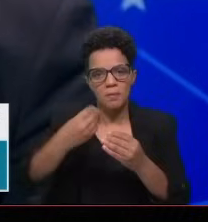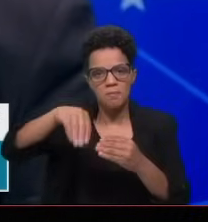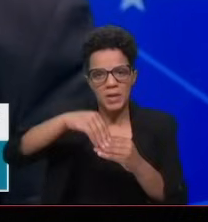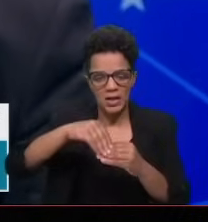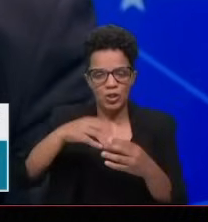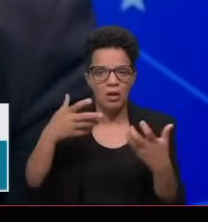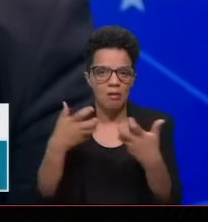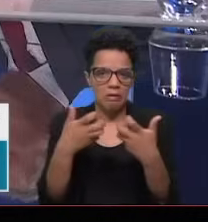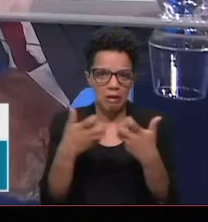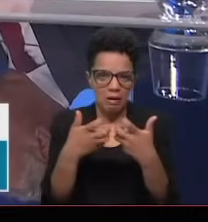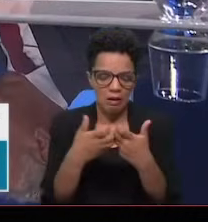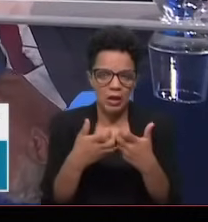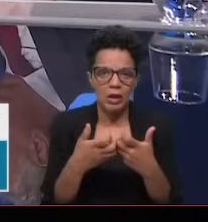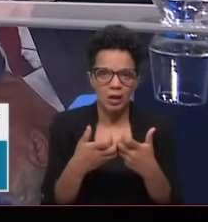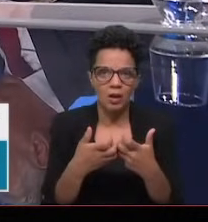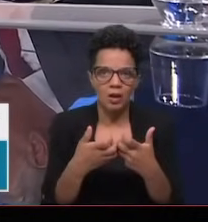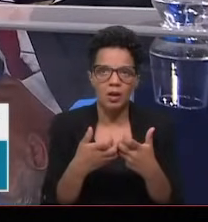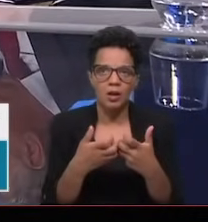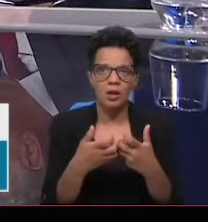faz uma guerra